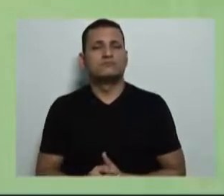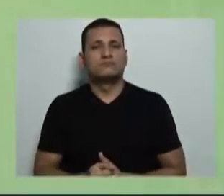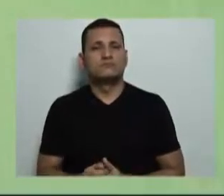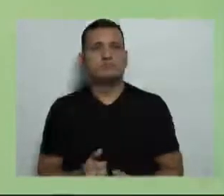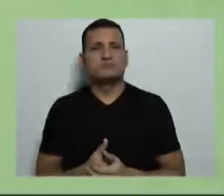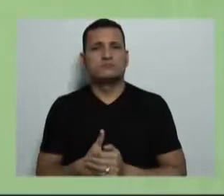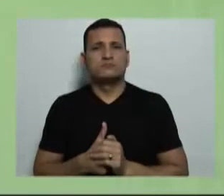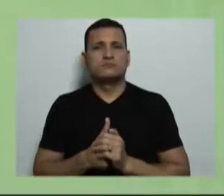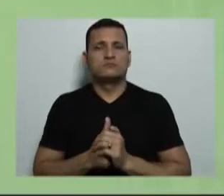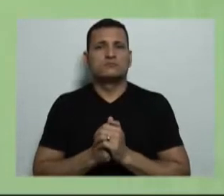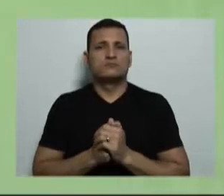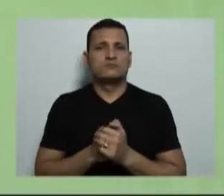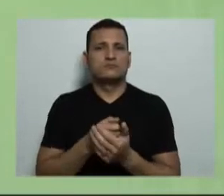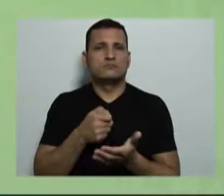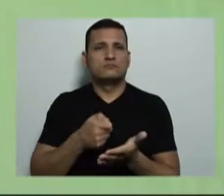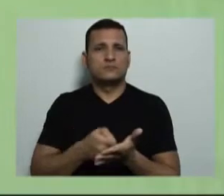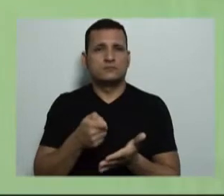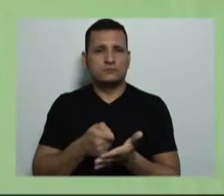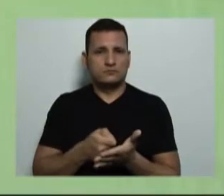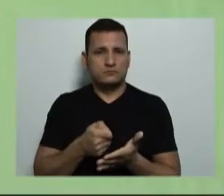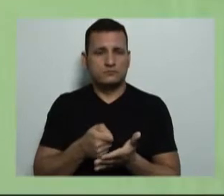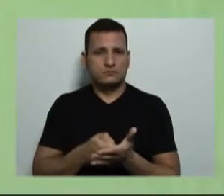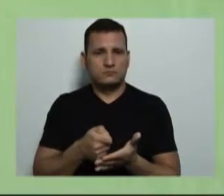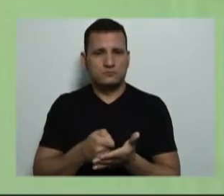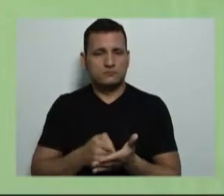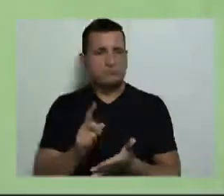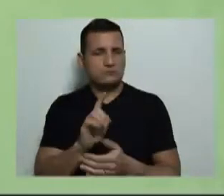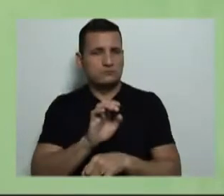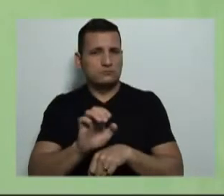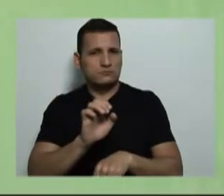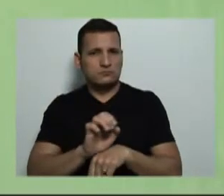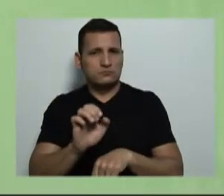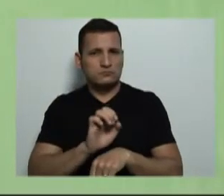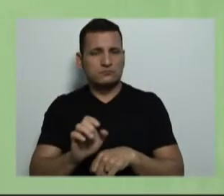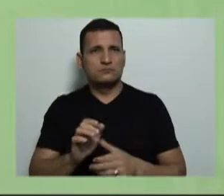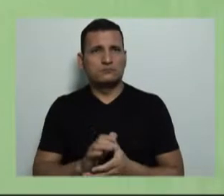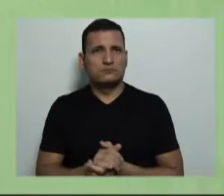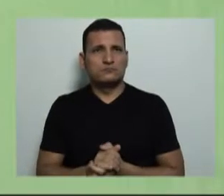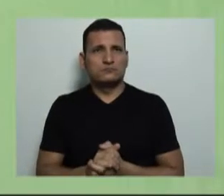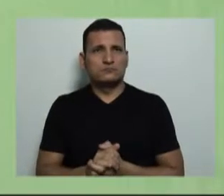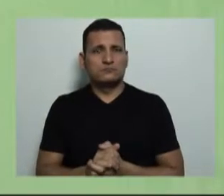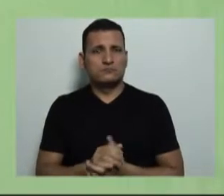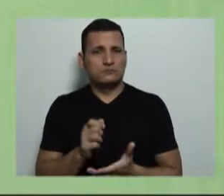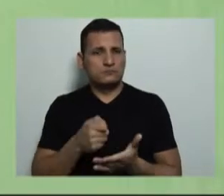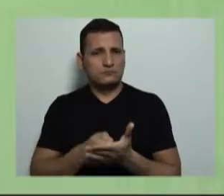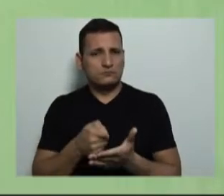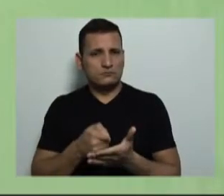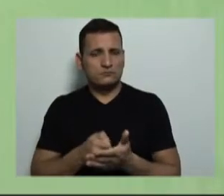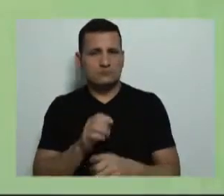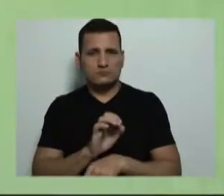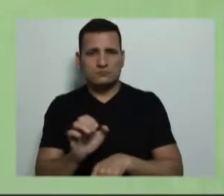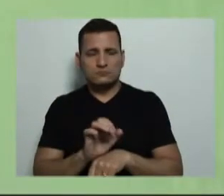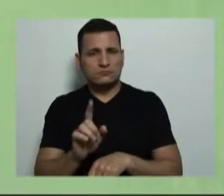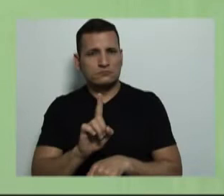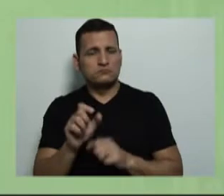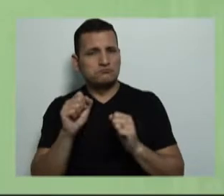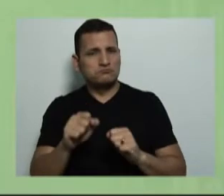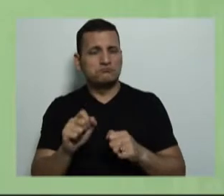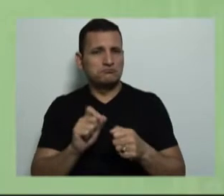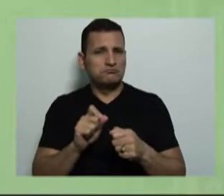Estágio não obrigatório. O estágio não obrigatório poderá ser realizado a qualquer